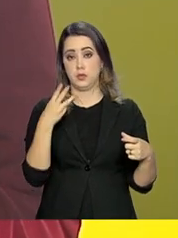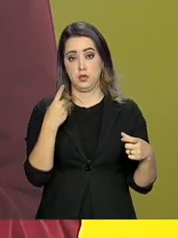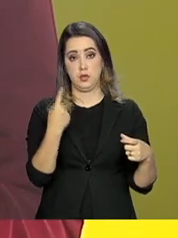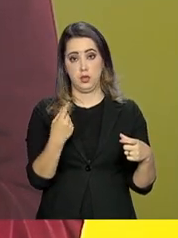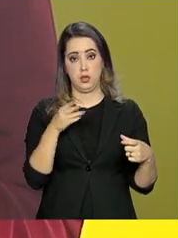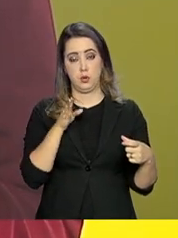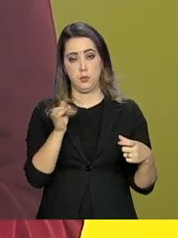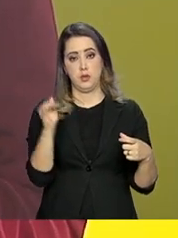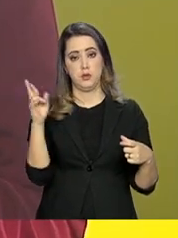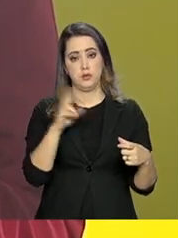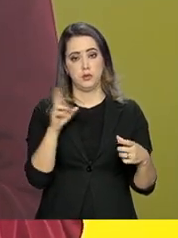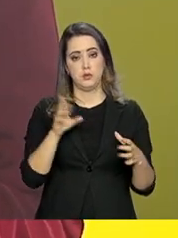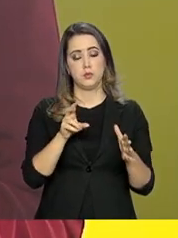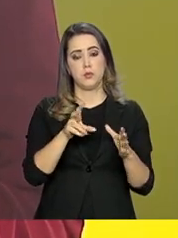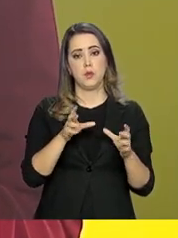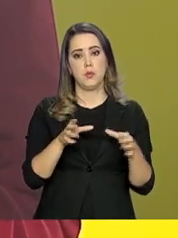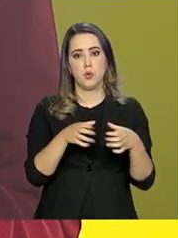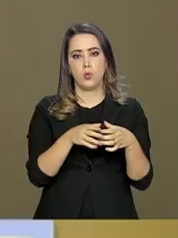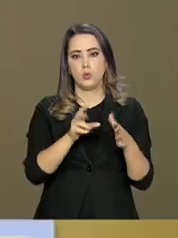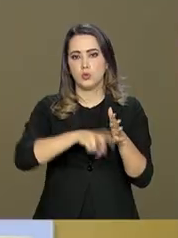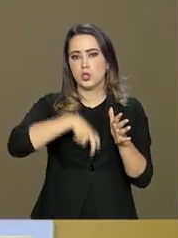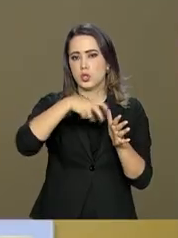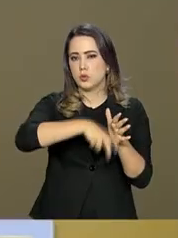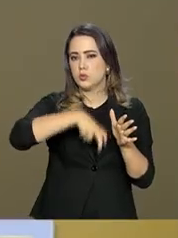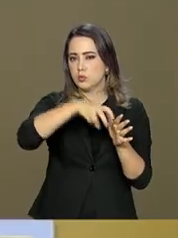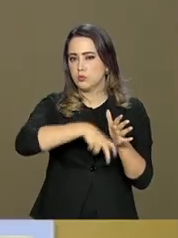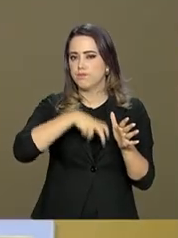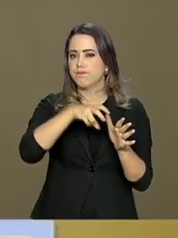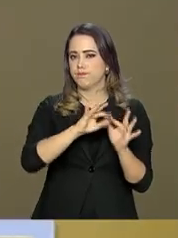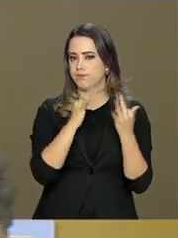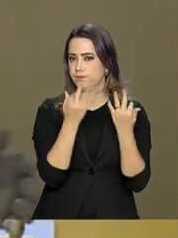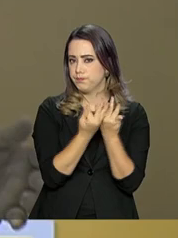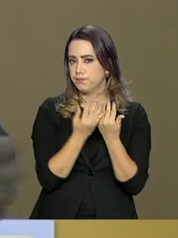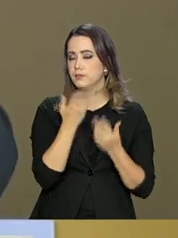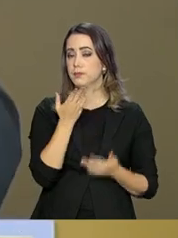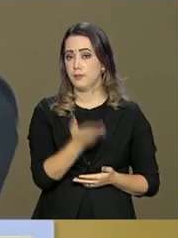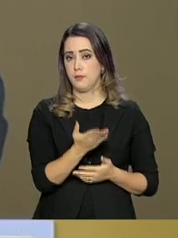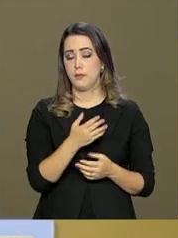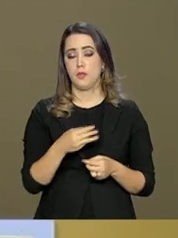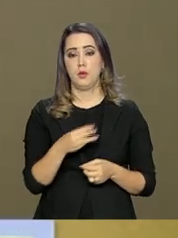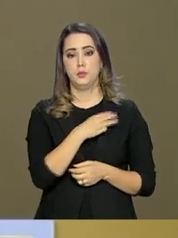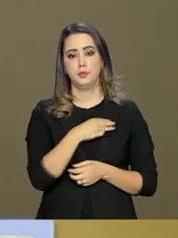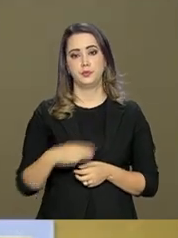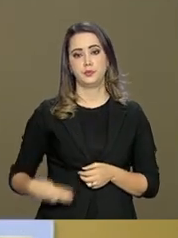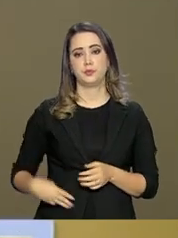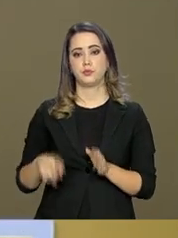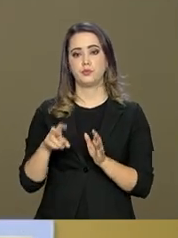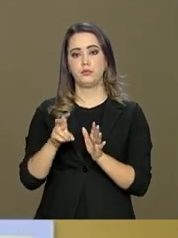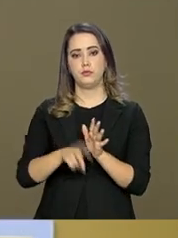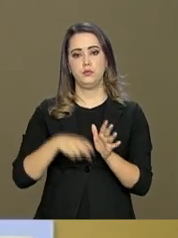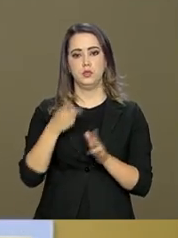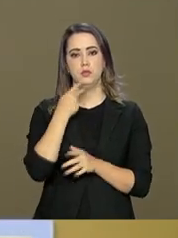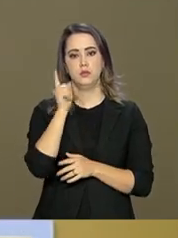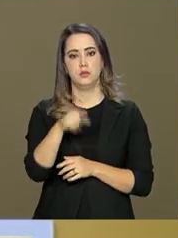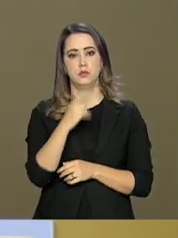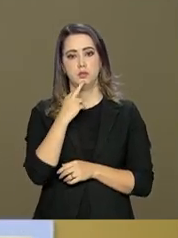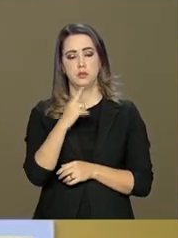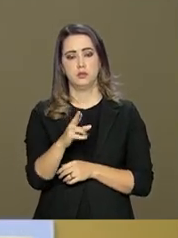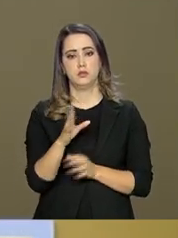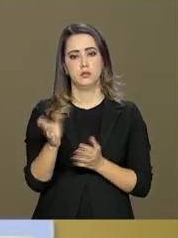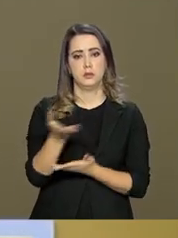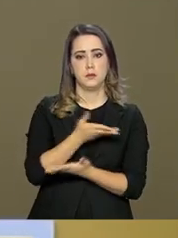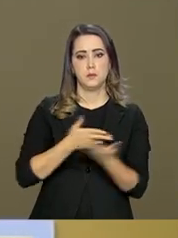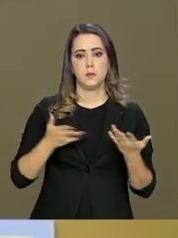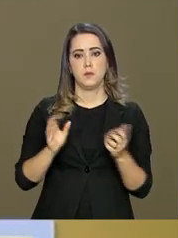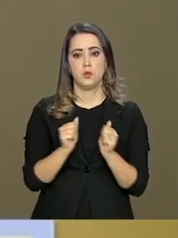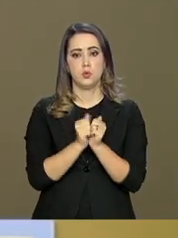de reais para o agricultor familiar de acordo com o ministro da agricultura os valores são resultado de uma negociação entre